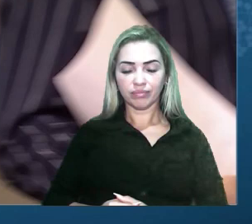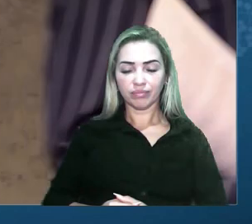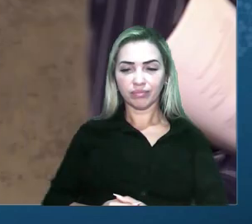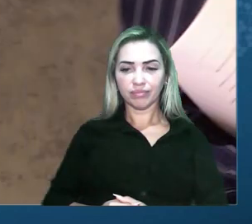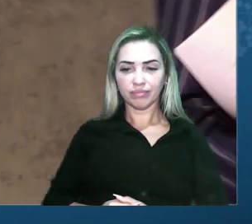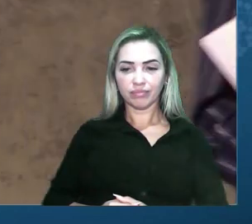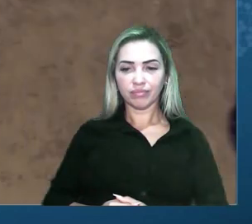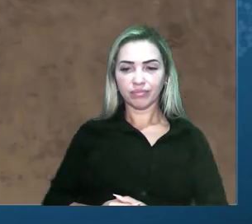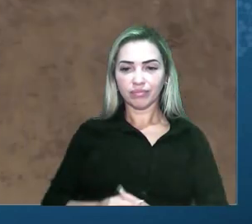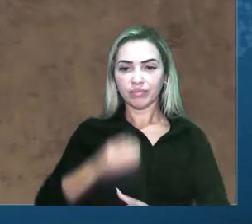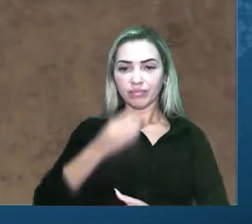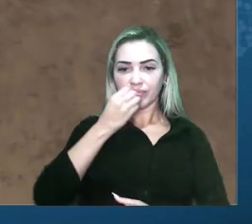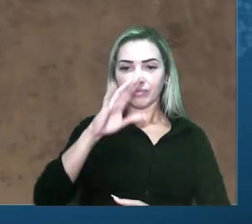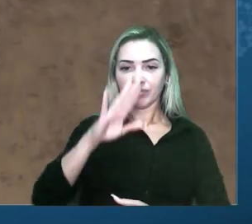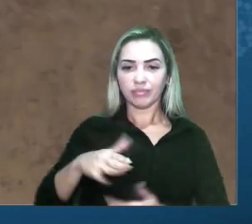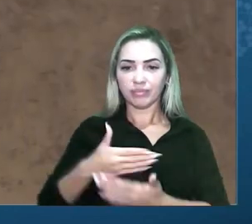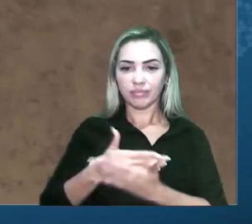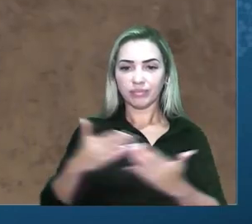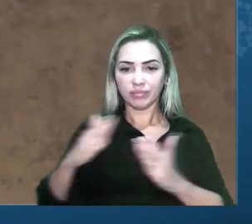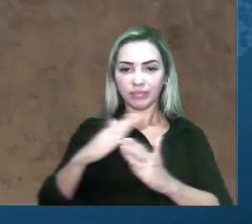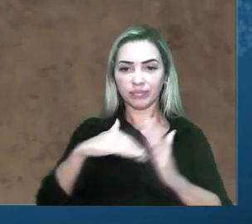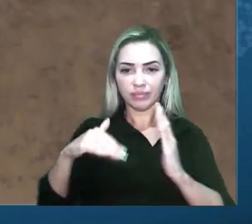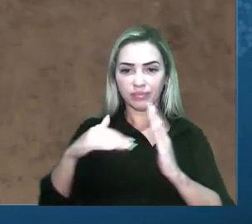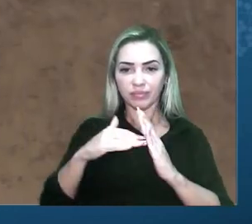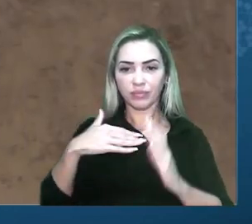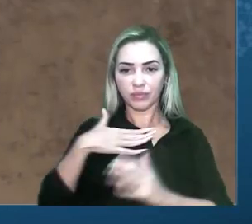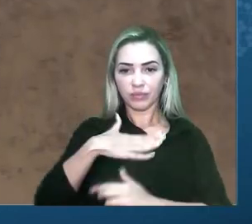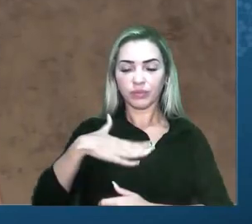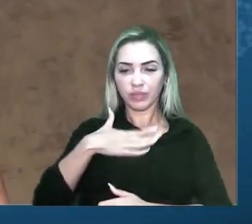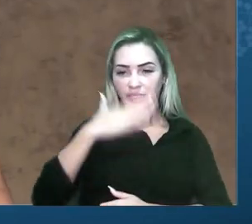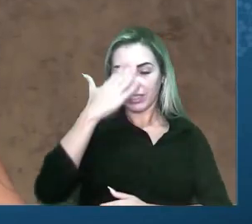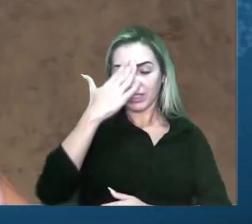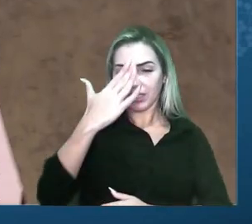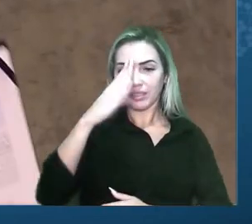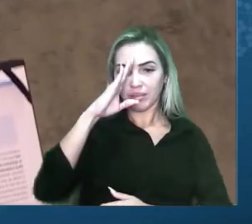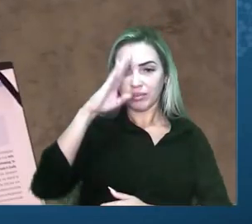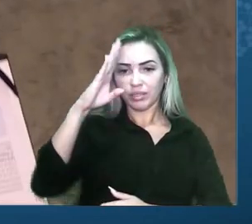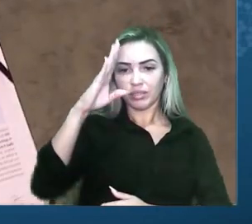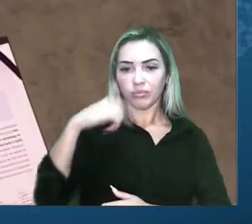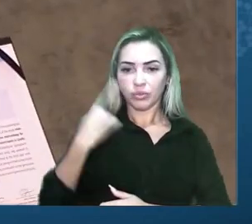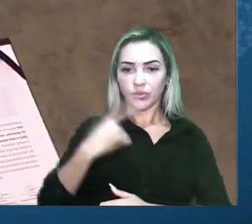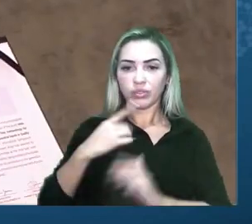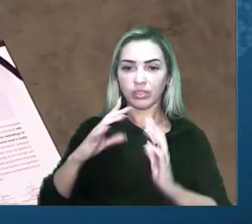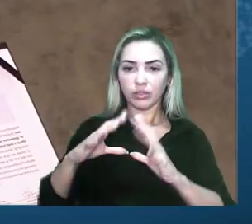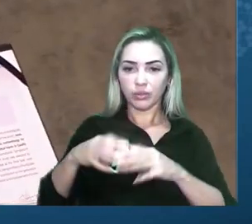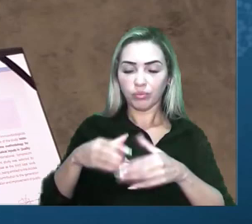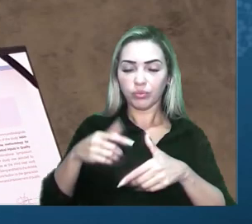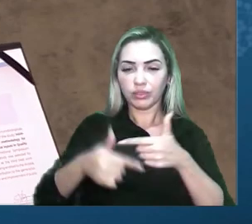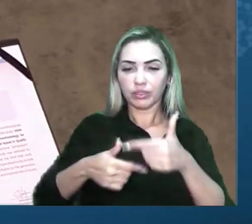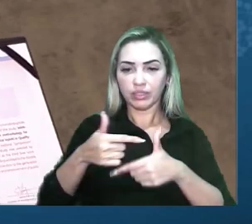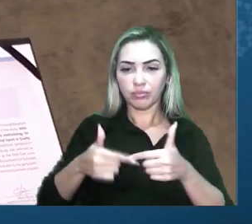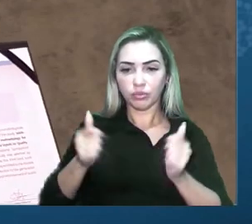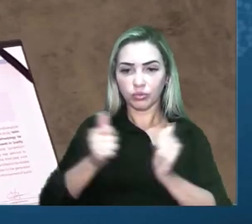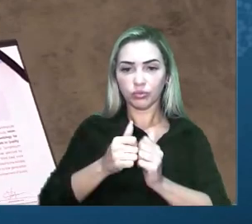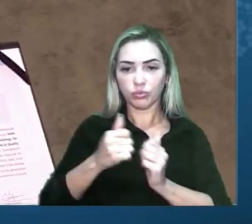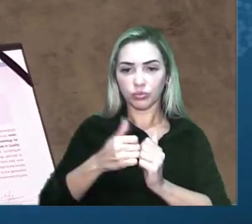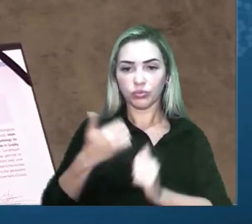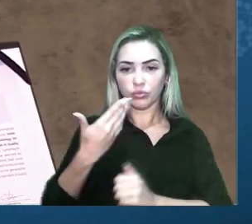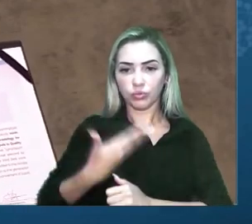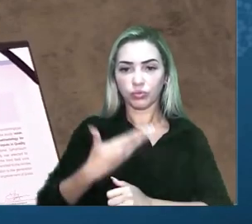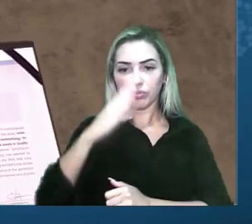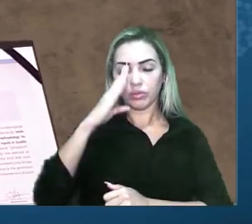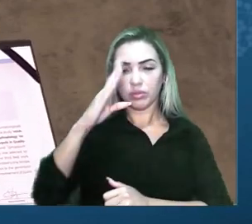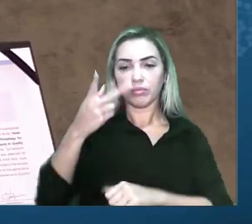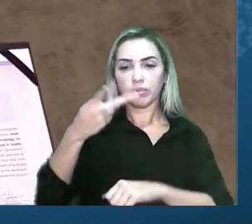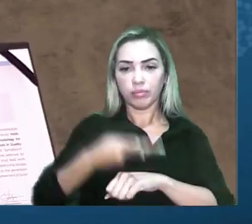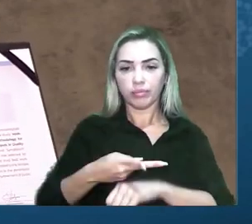Boa tarde a todos. Gostaria de agradecer principalmente à equipe que trabalhou juntamente para esse prêmio.